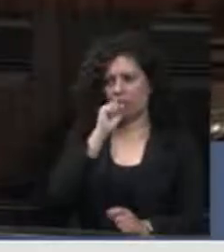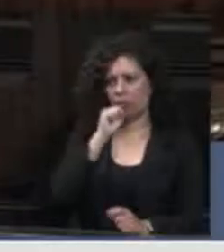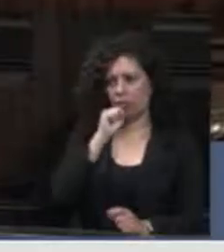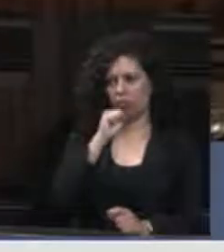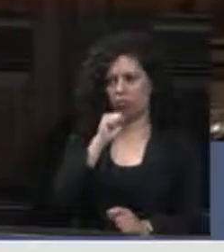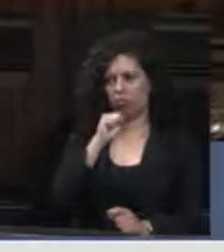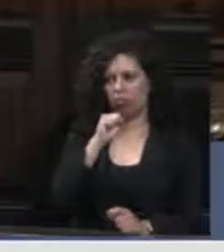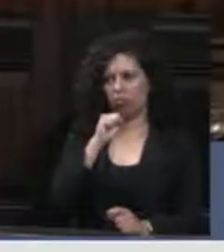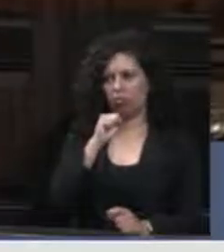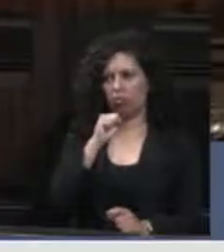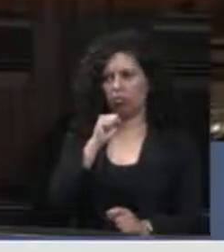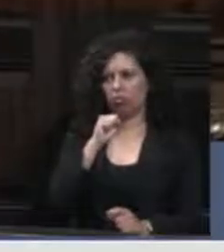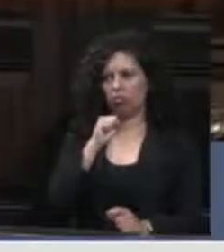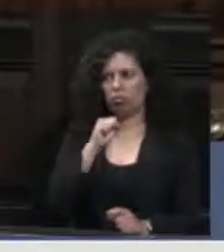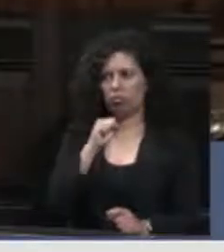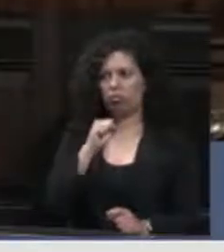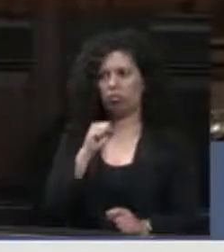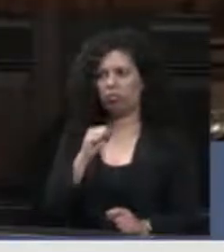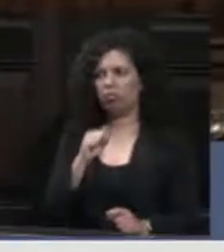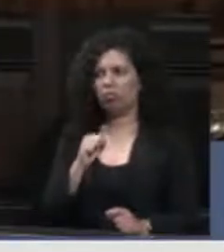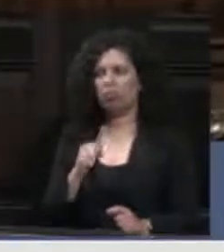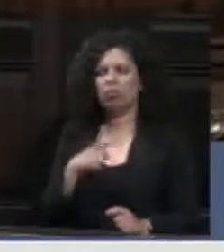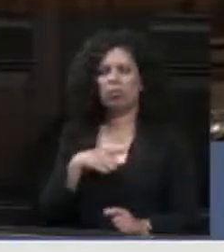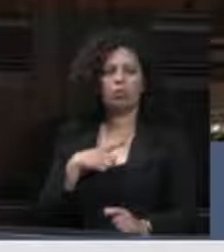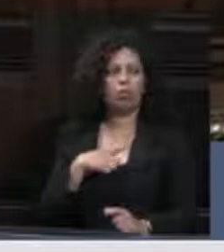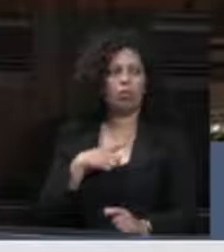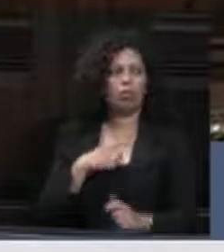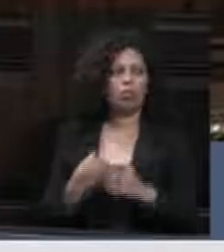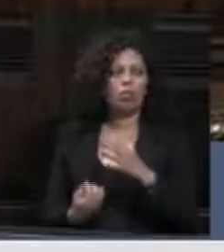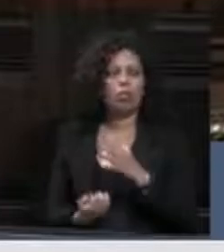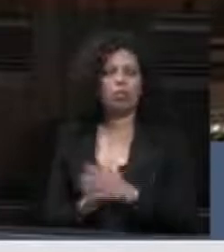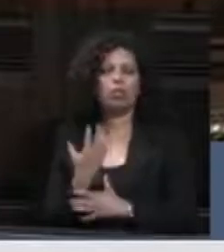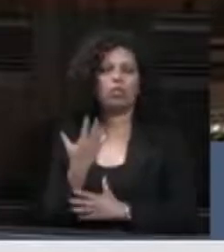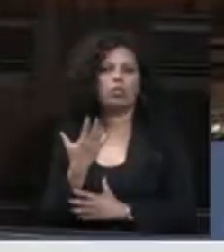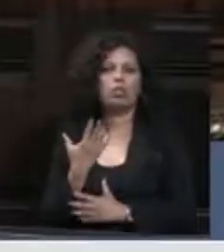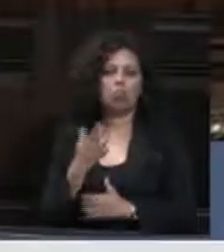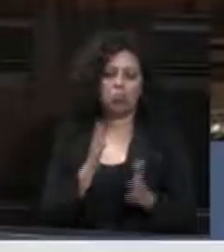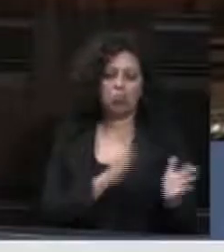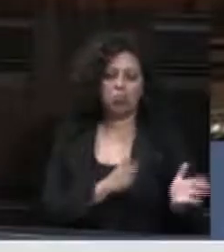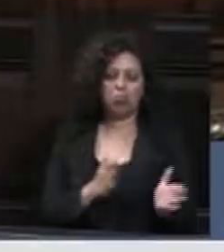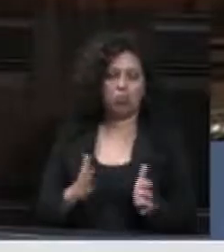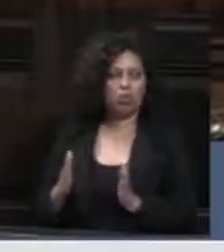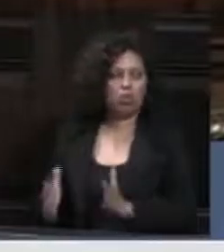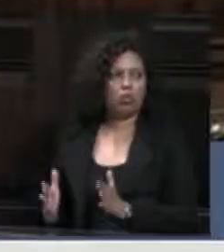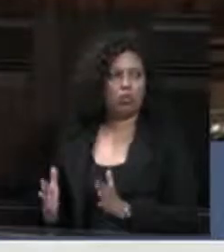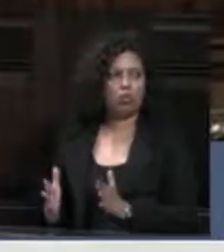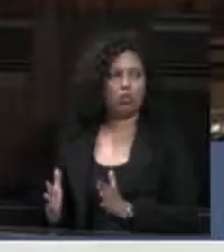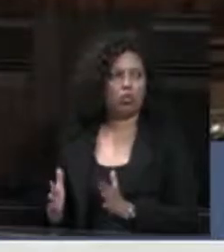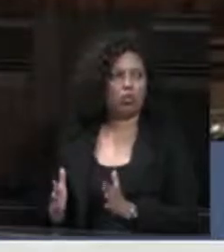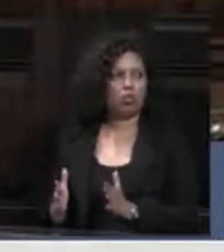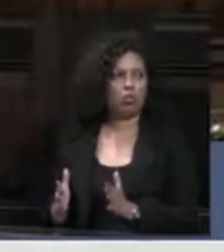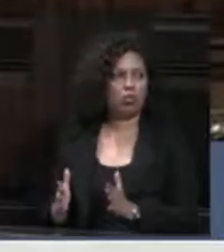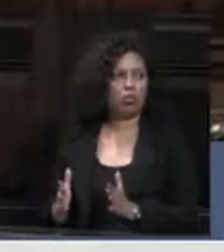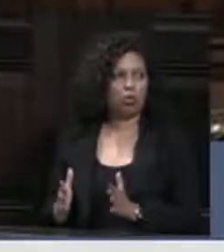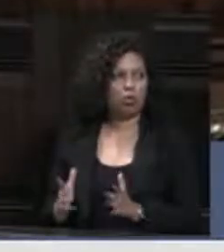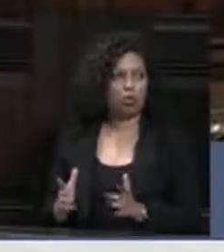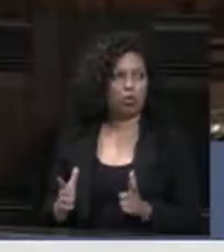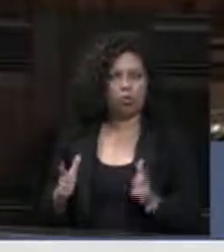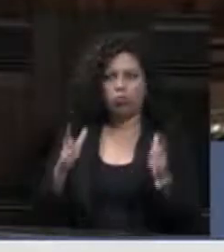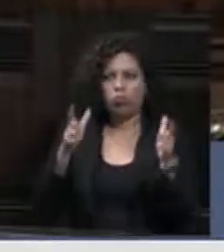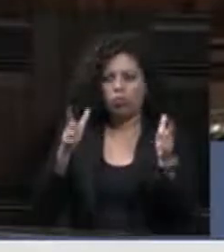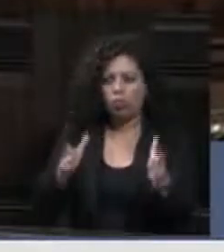conseguiu criar, inaugurar a maior câmara fria entre todas as